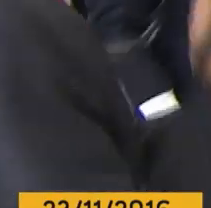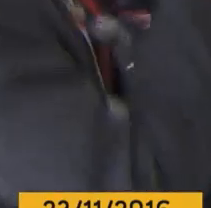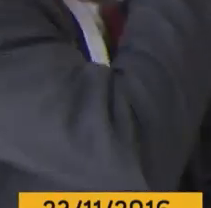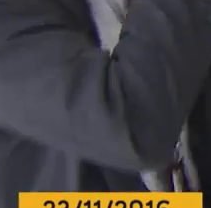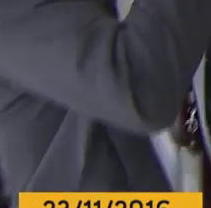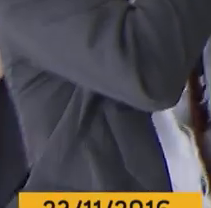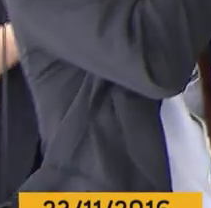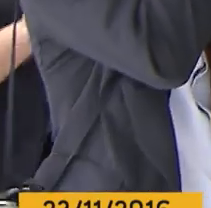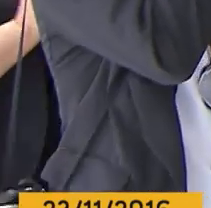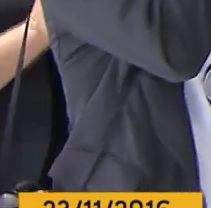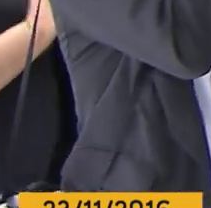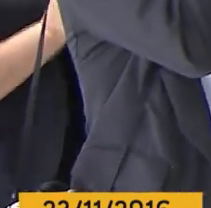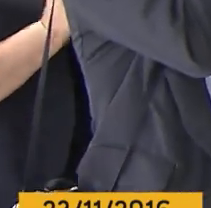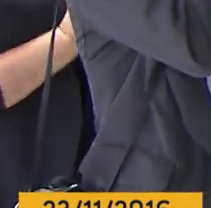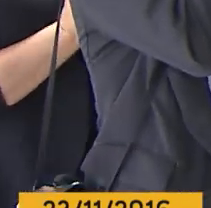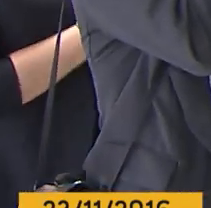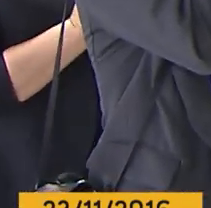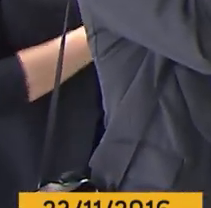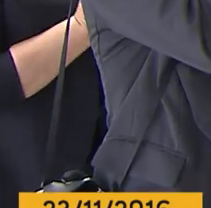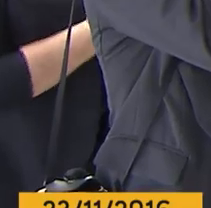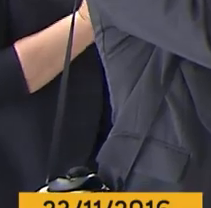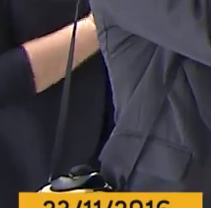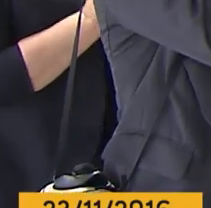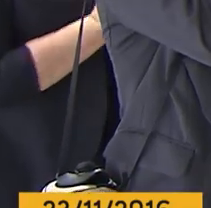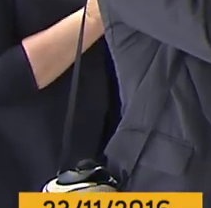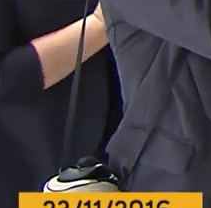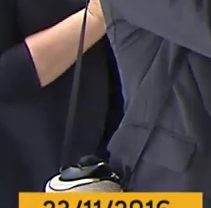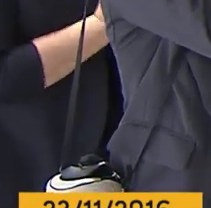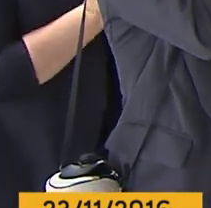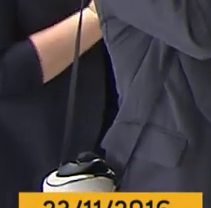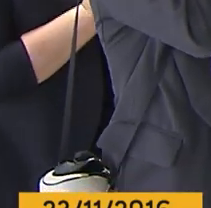está encerrada esta cerimônia